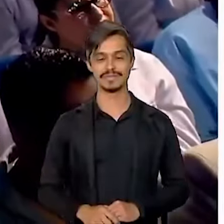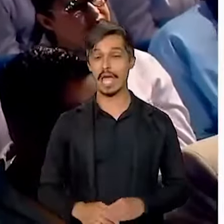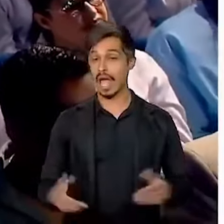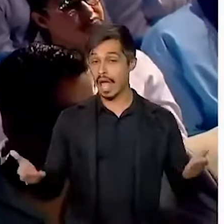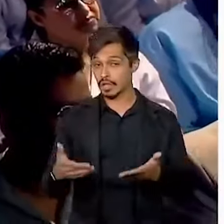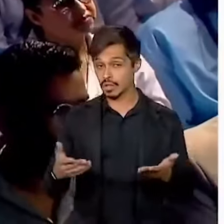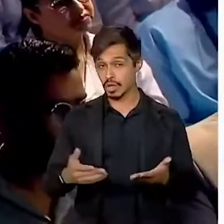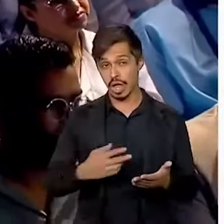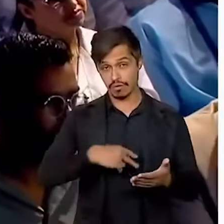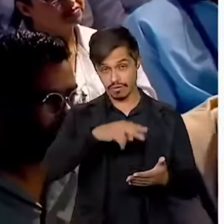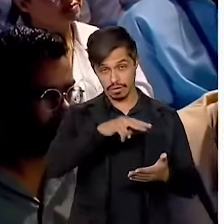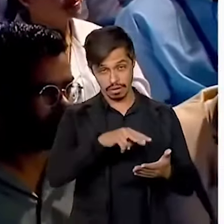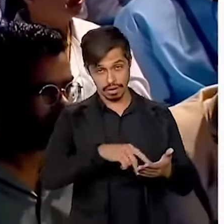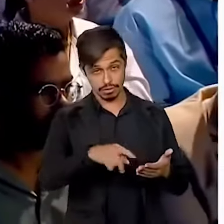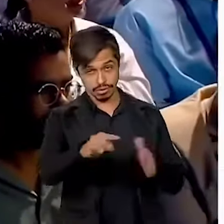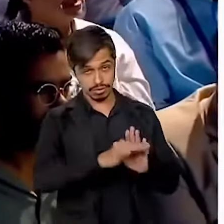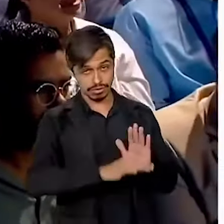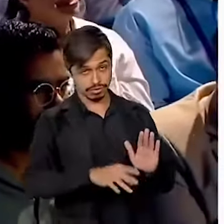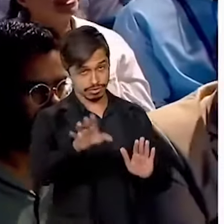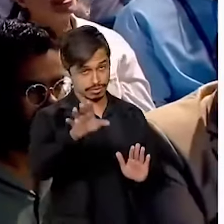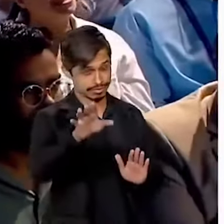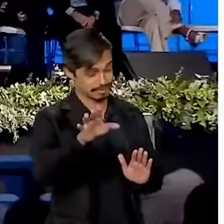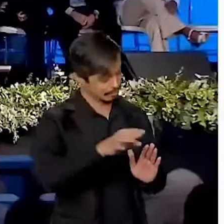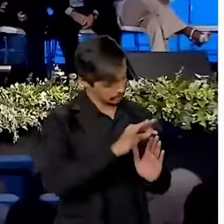Agora eu vou ler o discursinho que eu fiz.